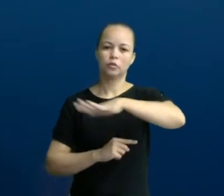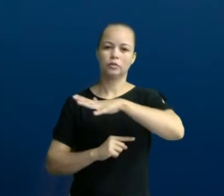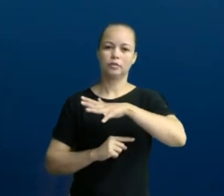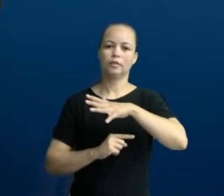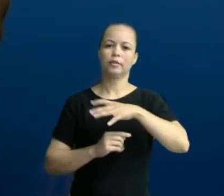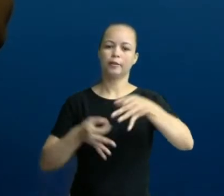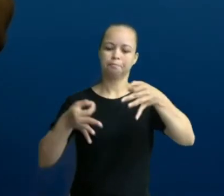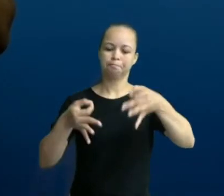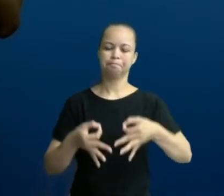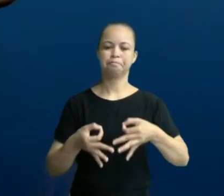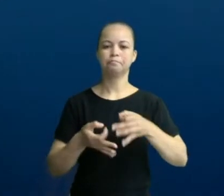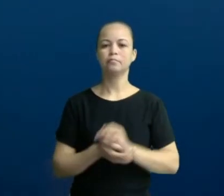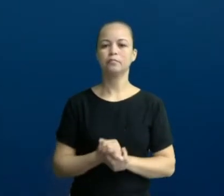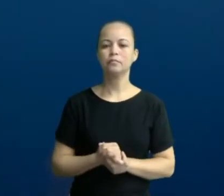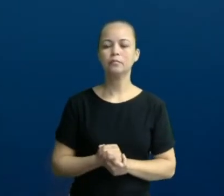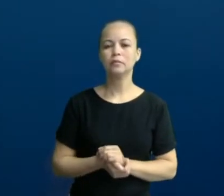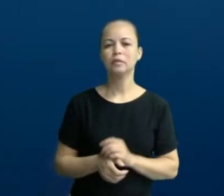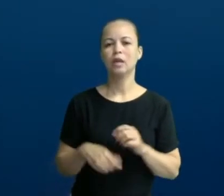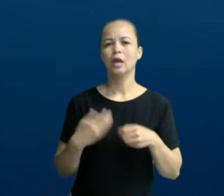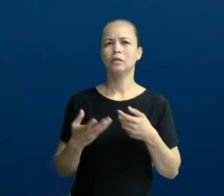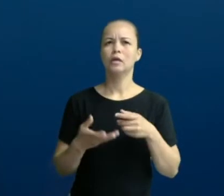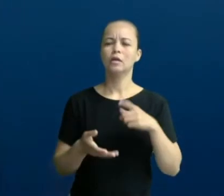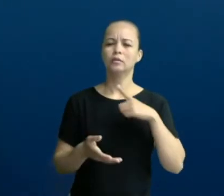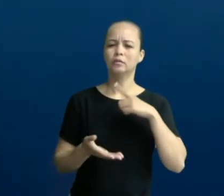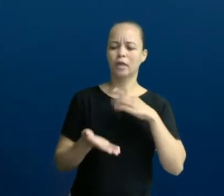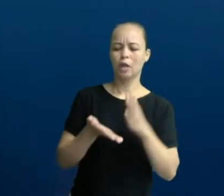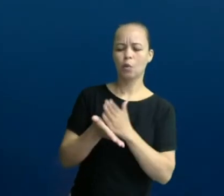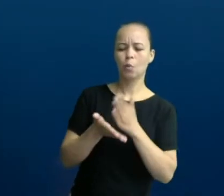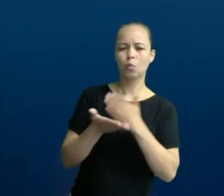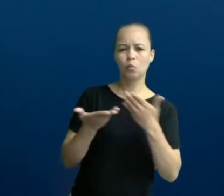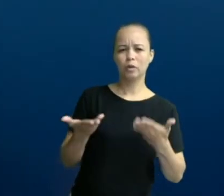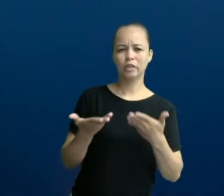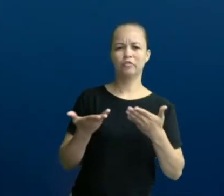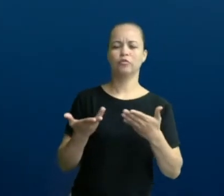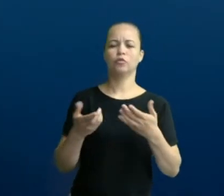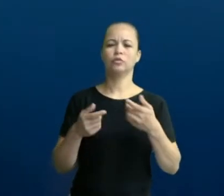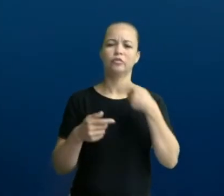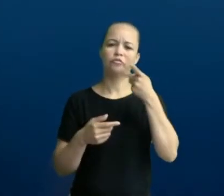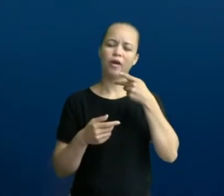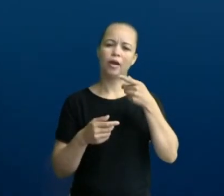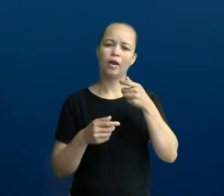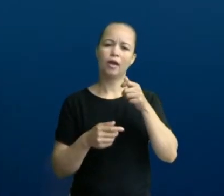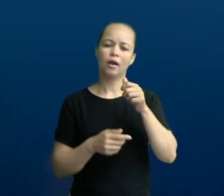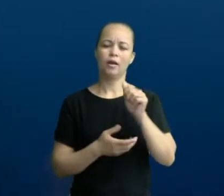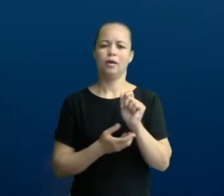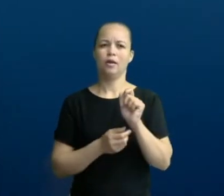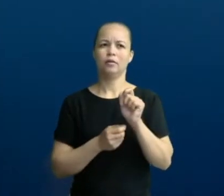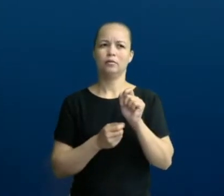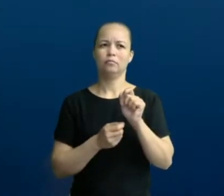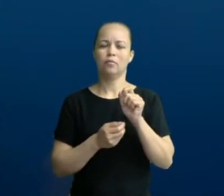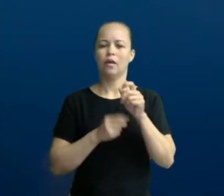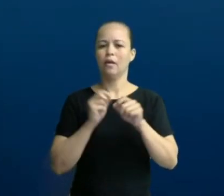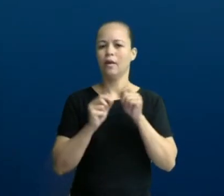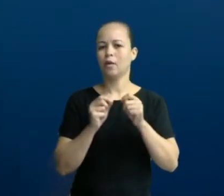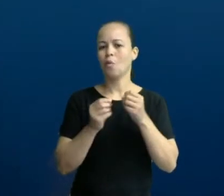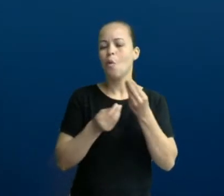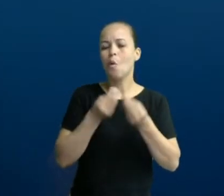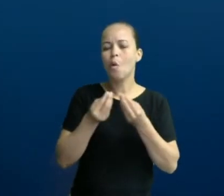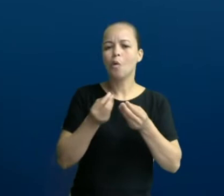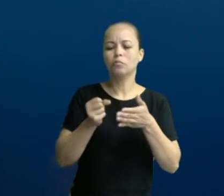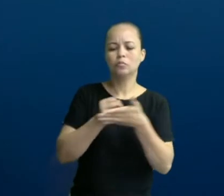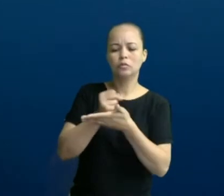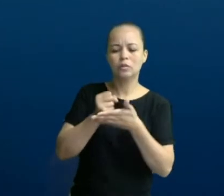fica aqui essa dica, um livro chamado de As Flechas de Apolo, que ele fala como o saneamento básico, como a água